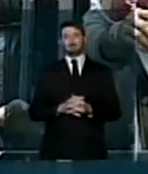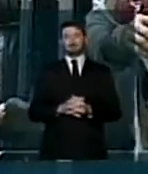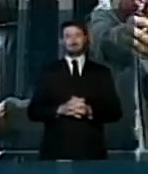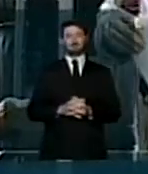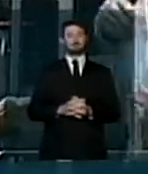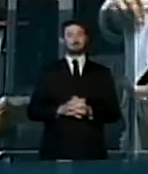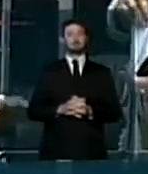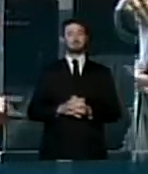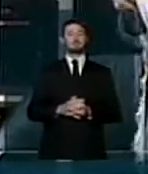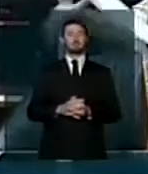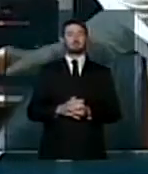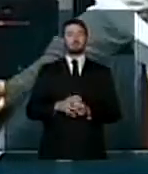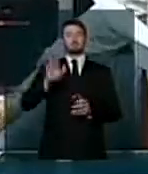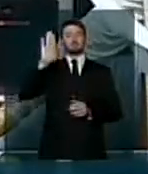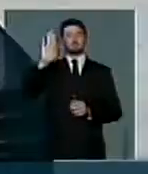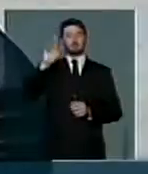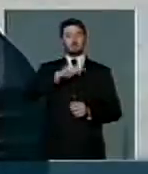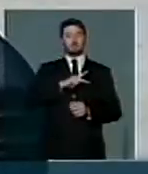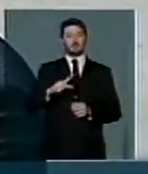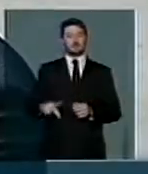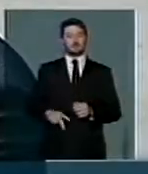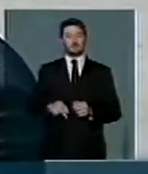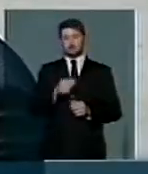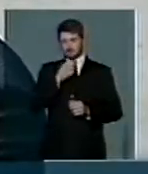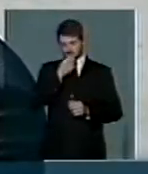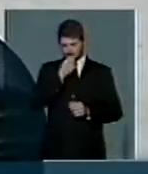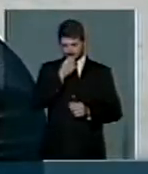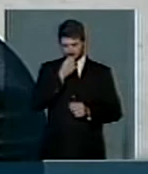Senhor presidente, eu quero